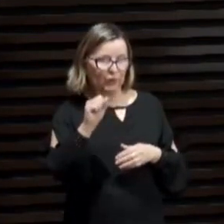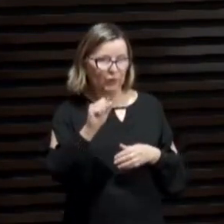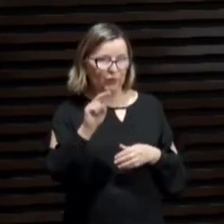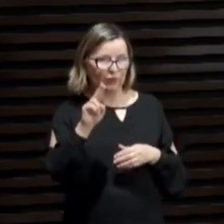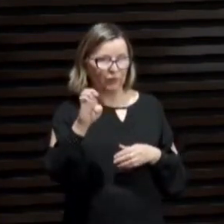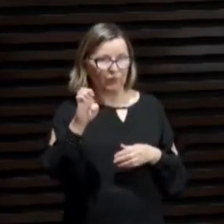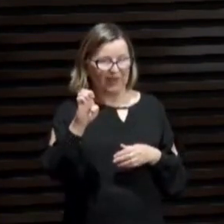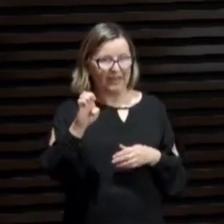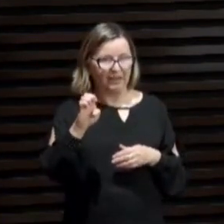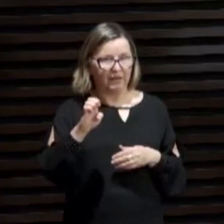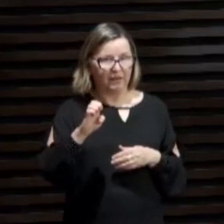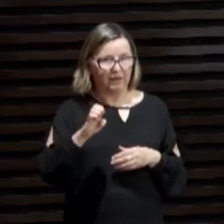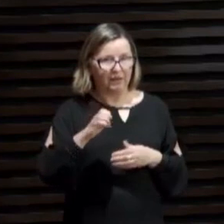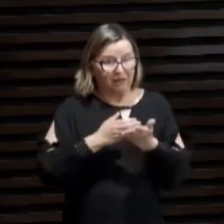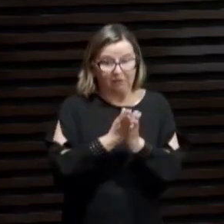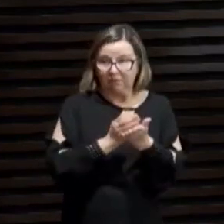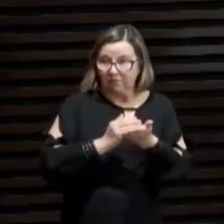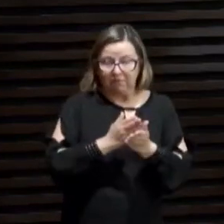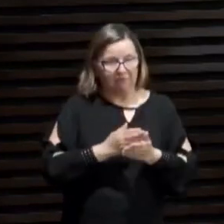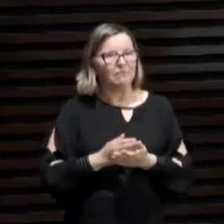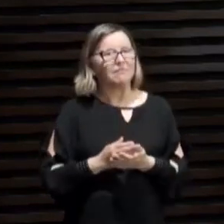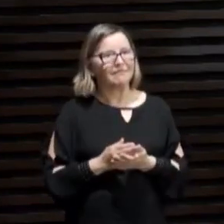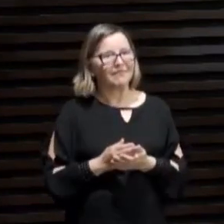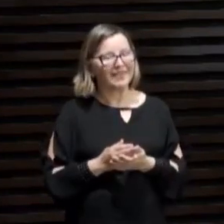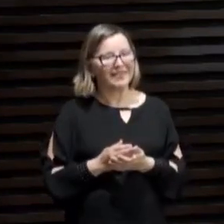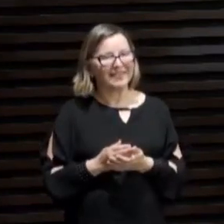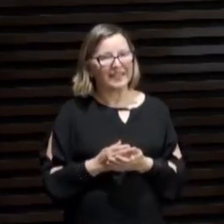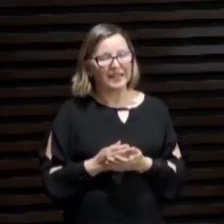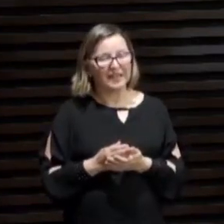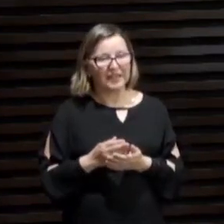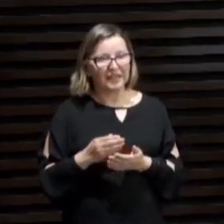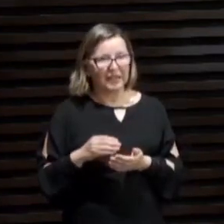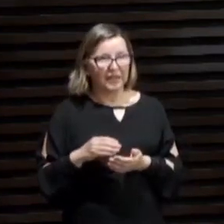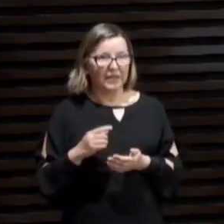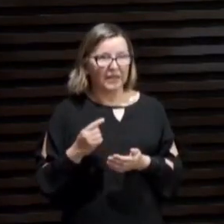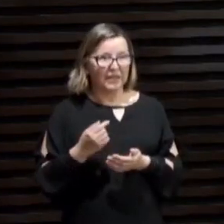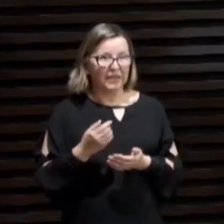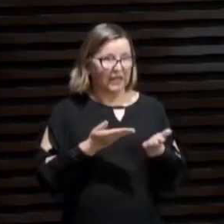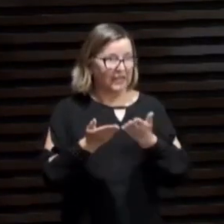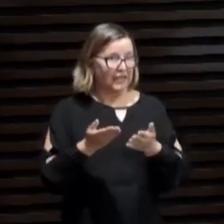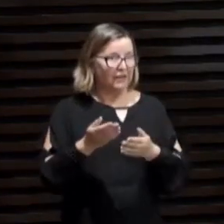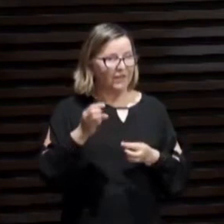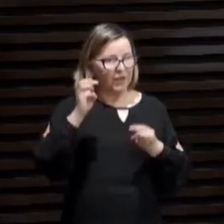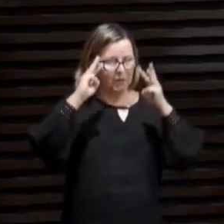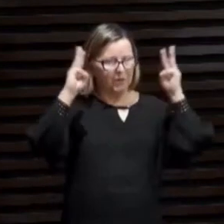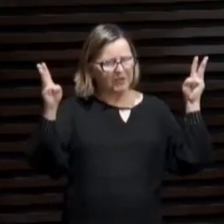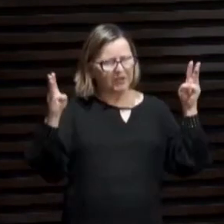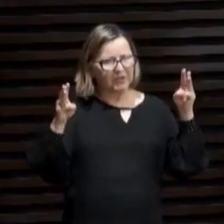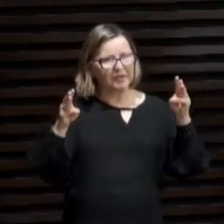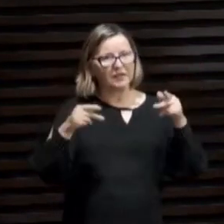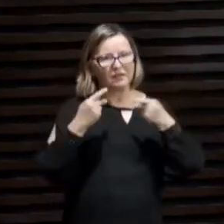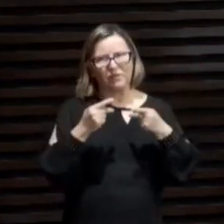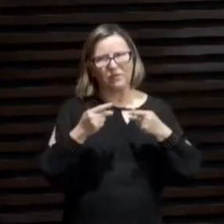Josué, filho de Num, servidor de Moisés, um dos seus escolhidos, respondeu e disse, Moisés, meu